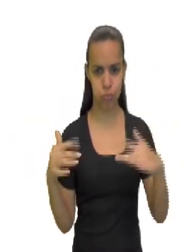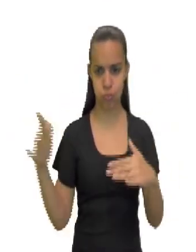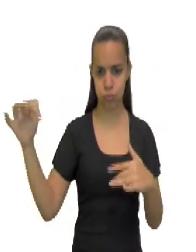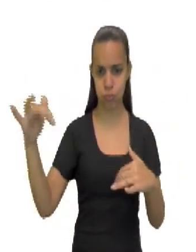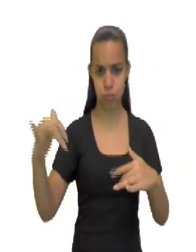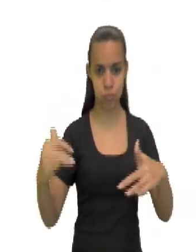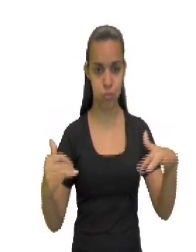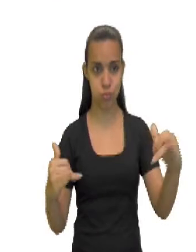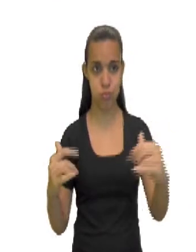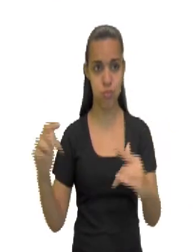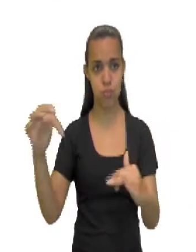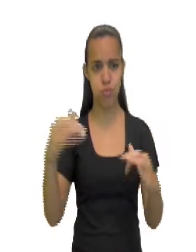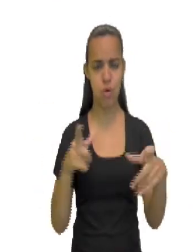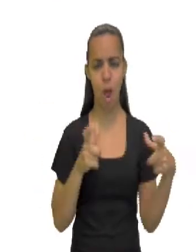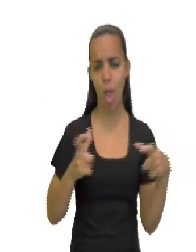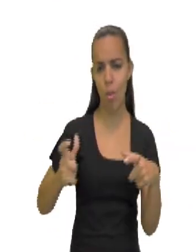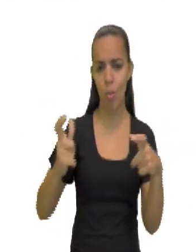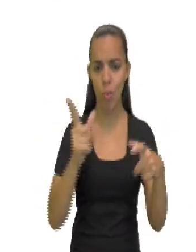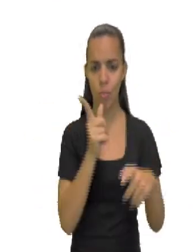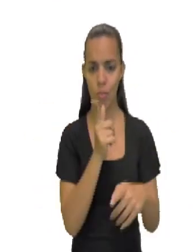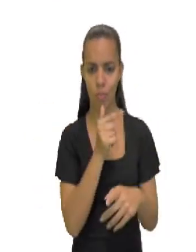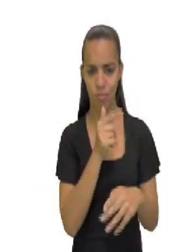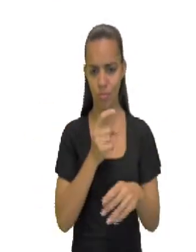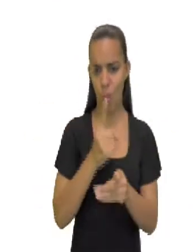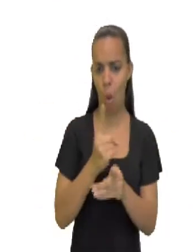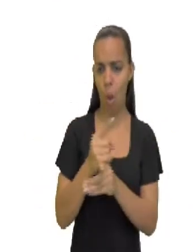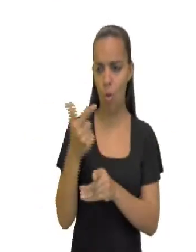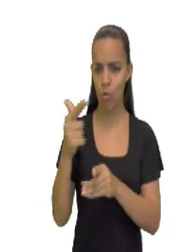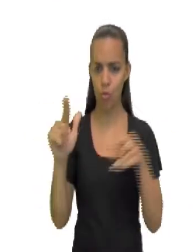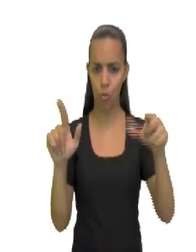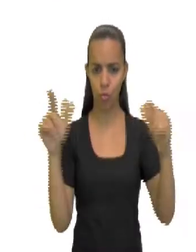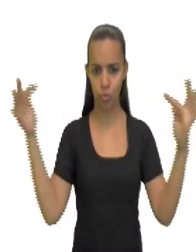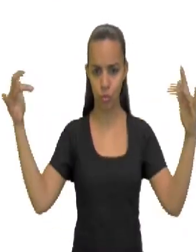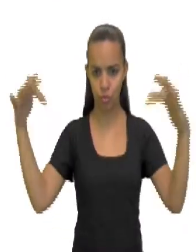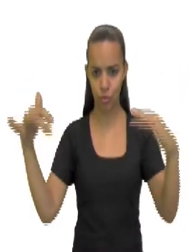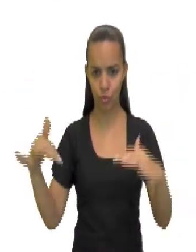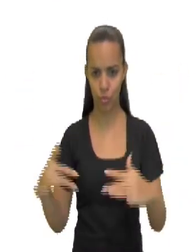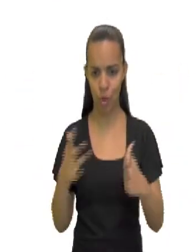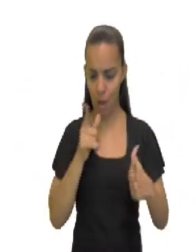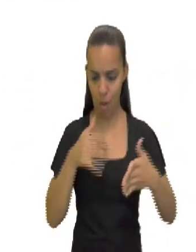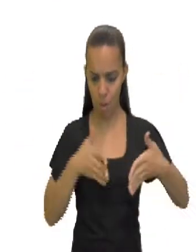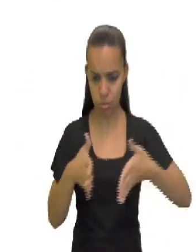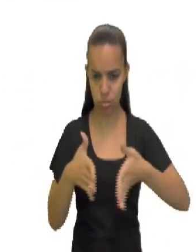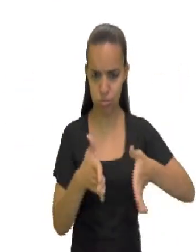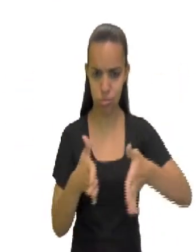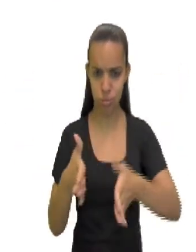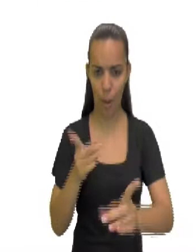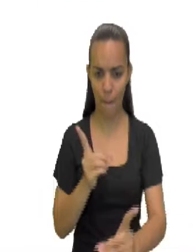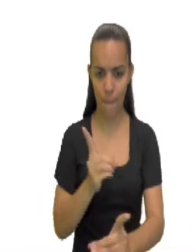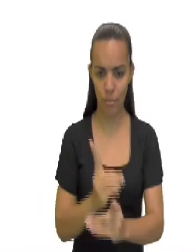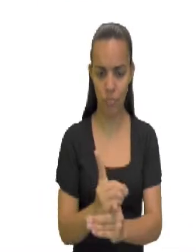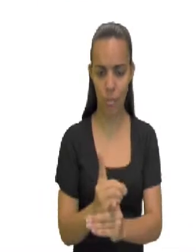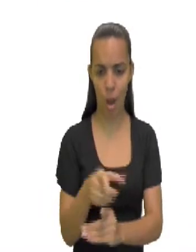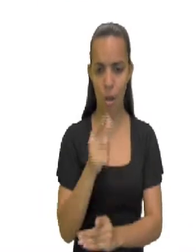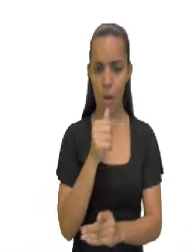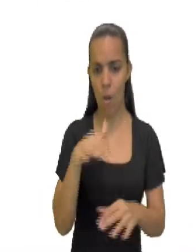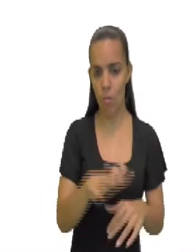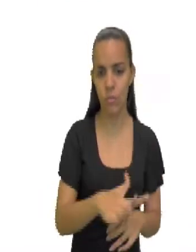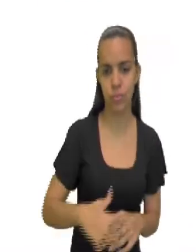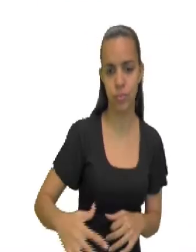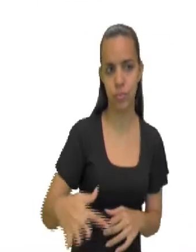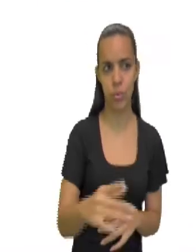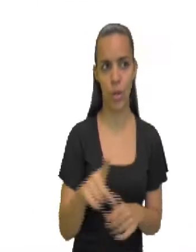de água, num lago ou no mar. Vamos mais uma vez? Só que agora nós vamos analisar cada parte